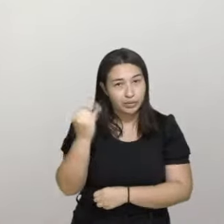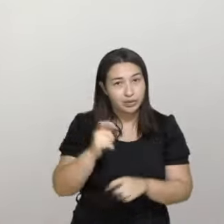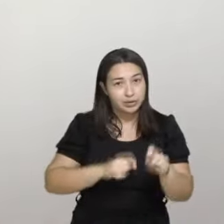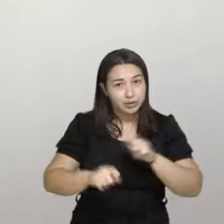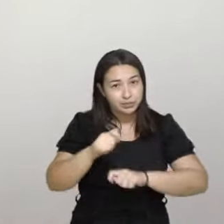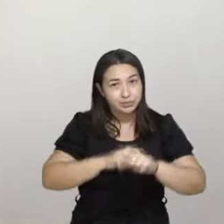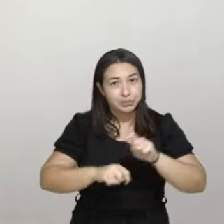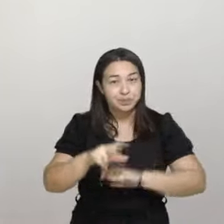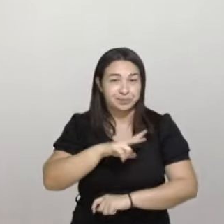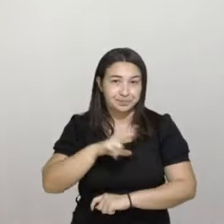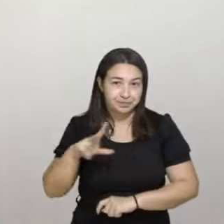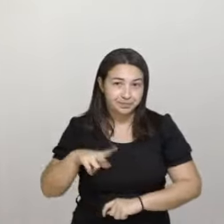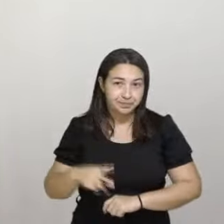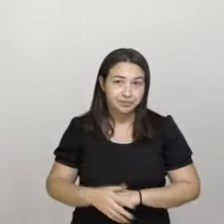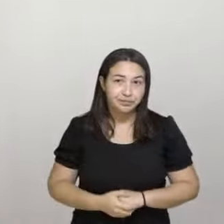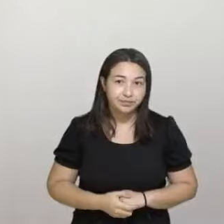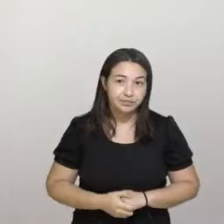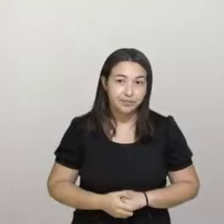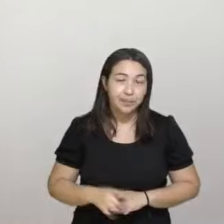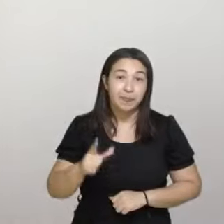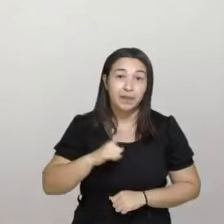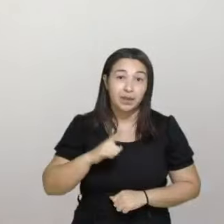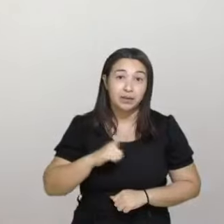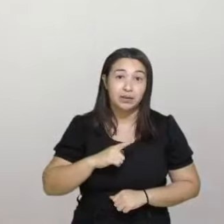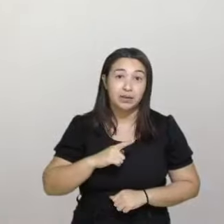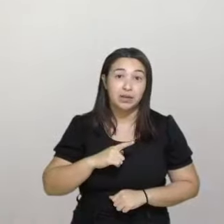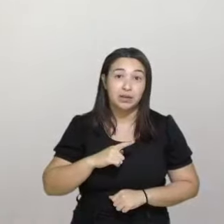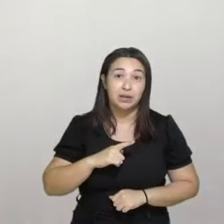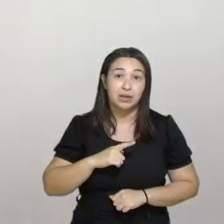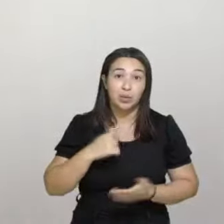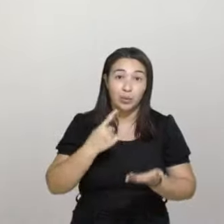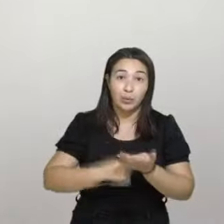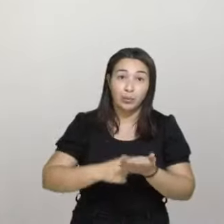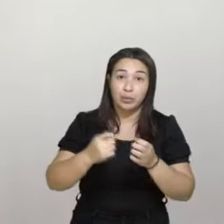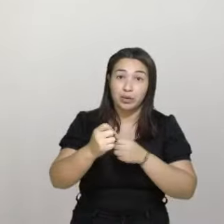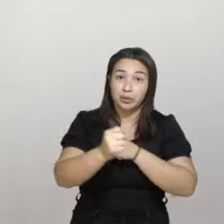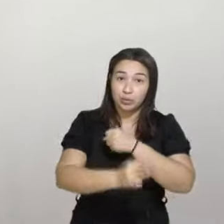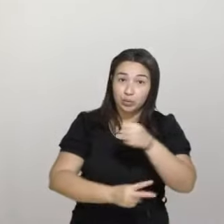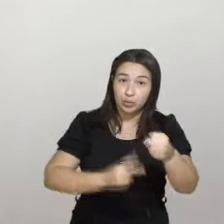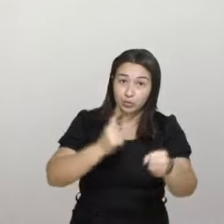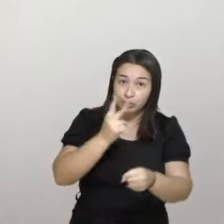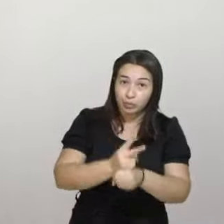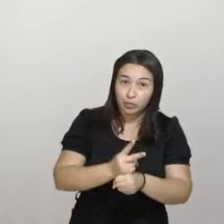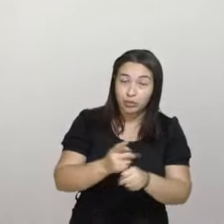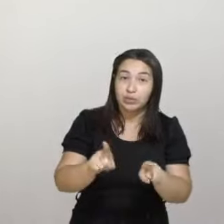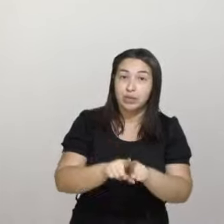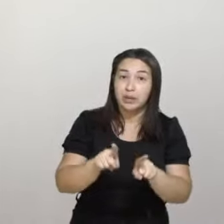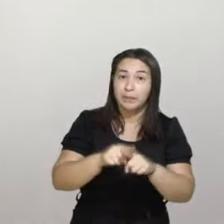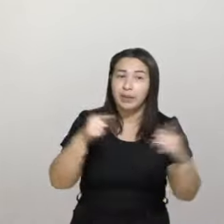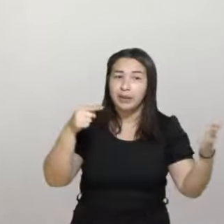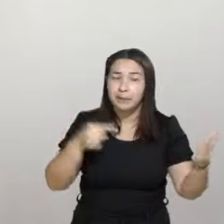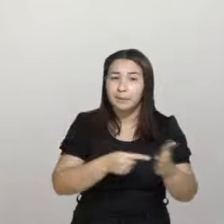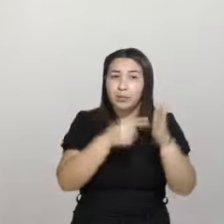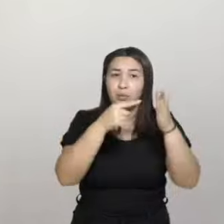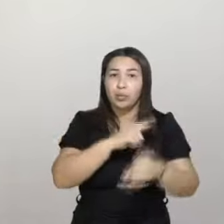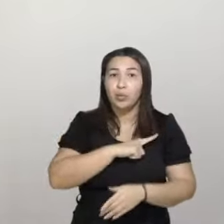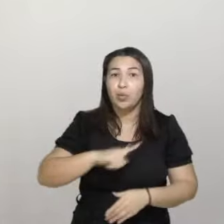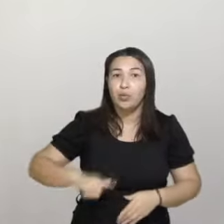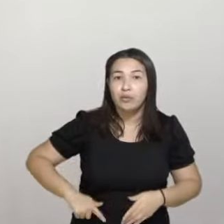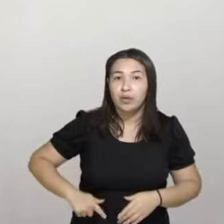pública. Nós temos o plano plurianual, o plano de governo e as metas, obviamente, de governo.